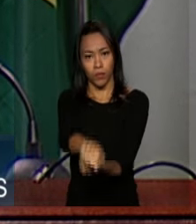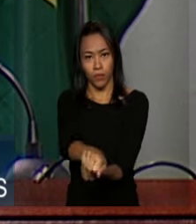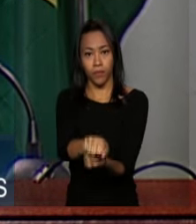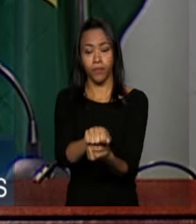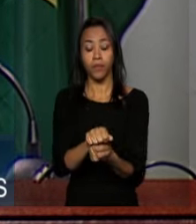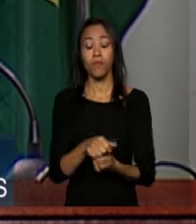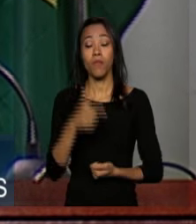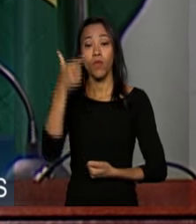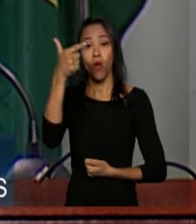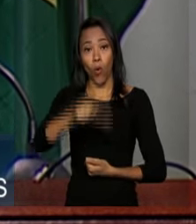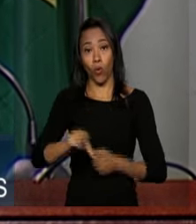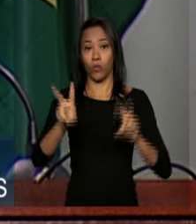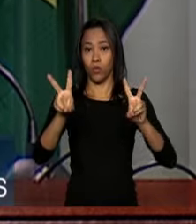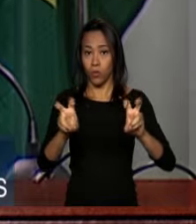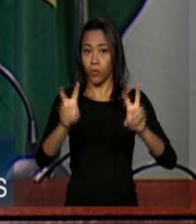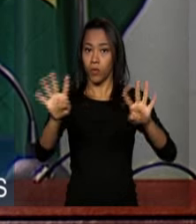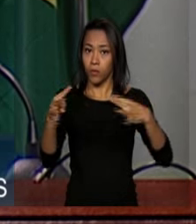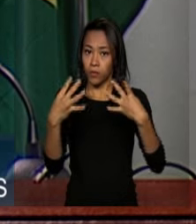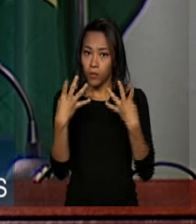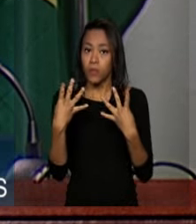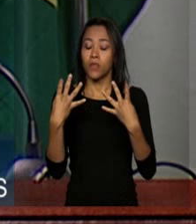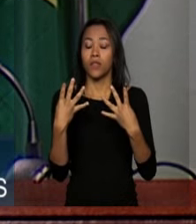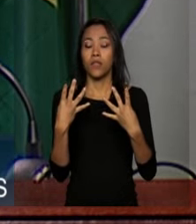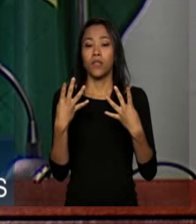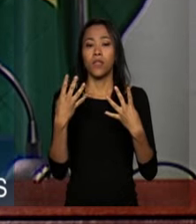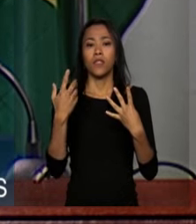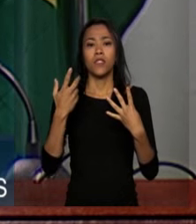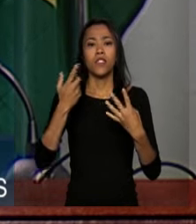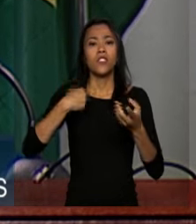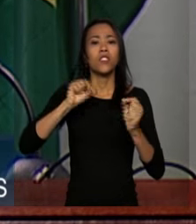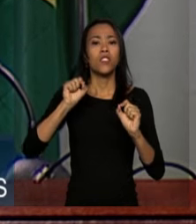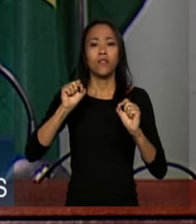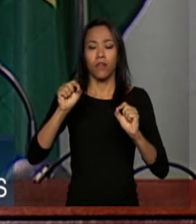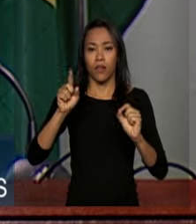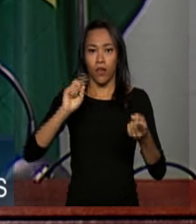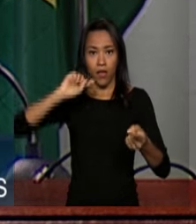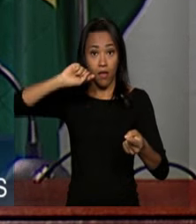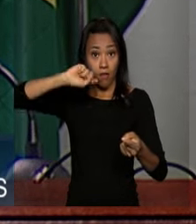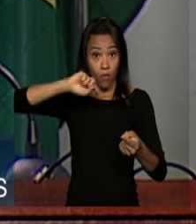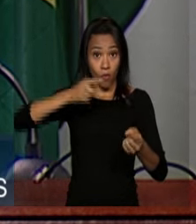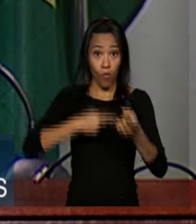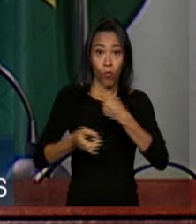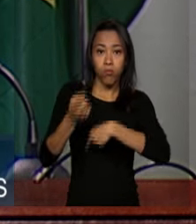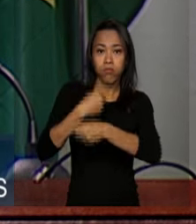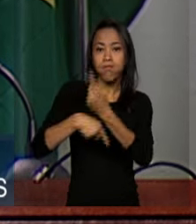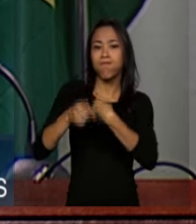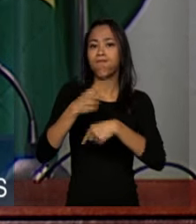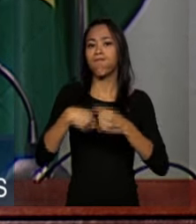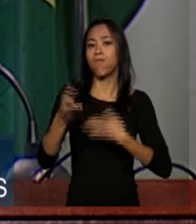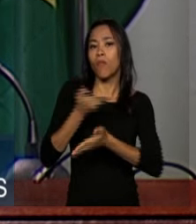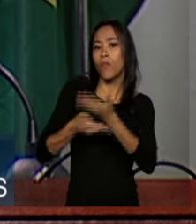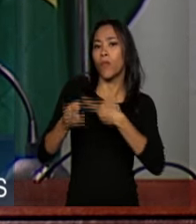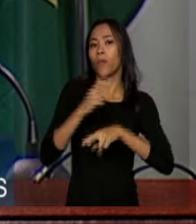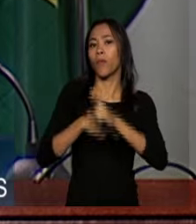o aprofundamento das nossas relações com a República Popular da China.